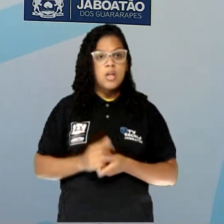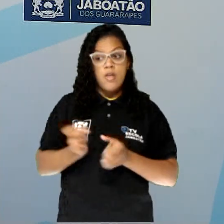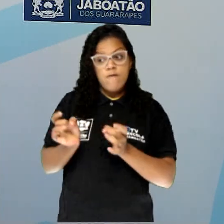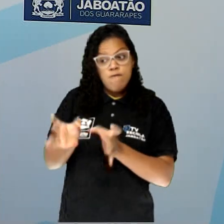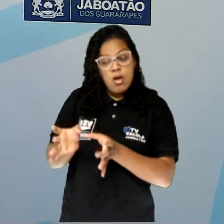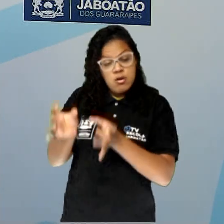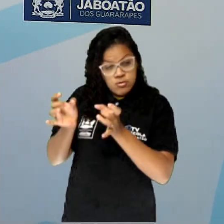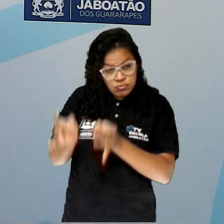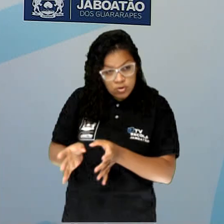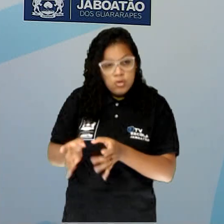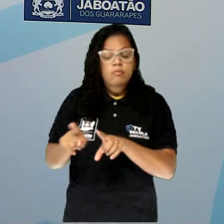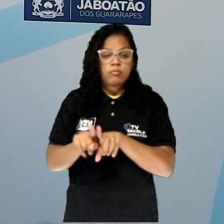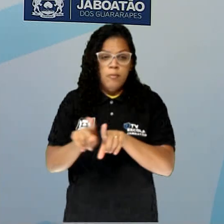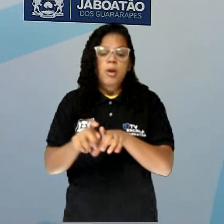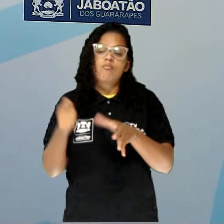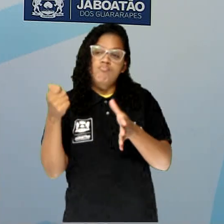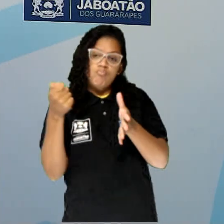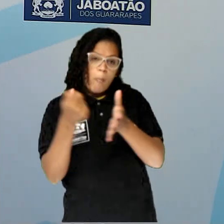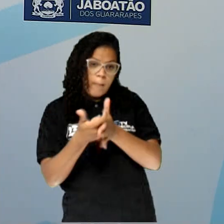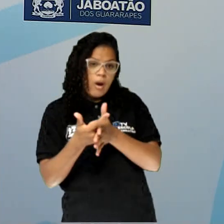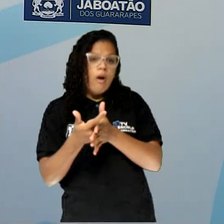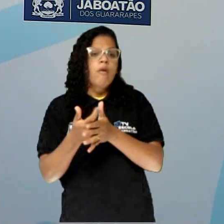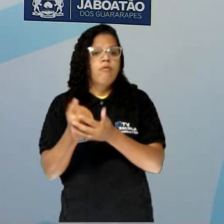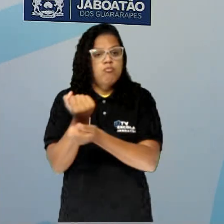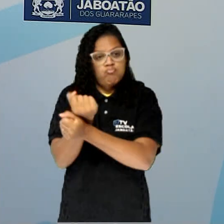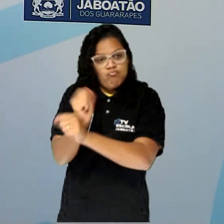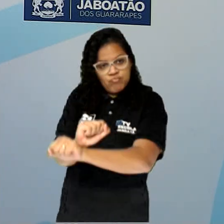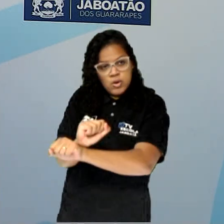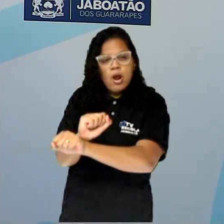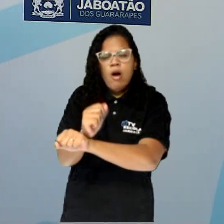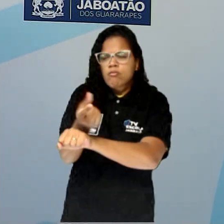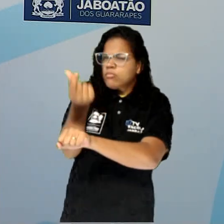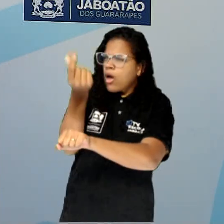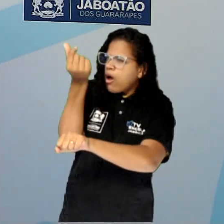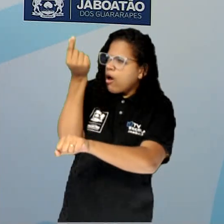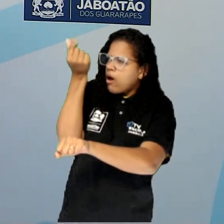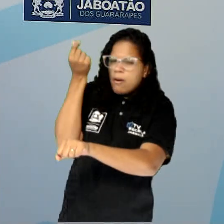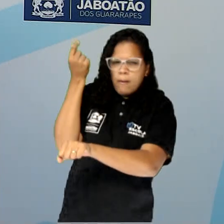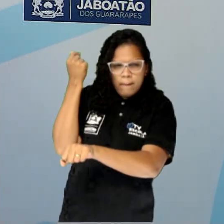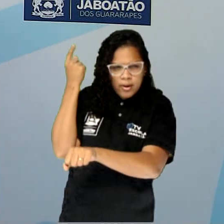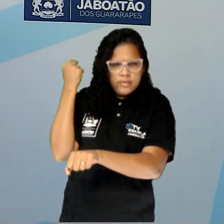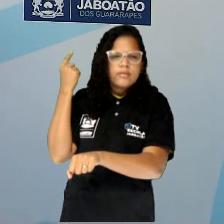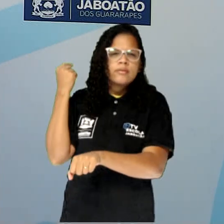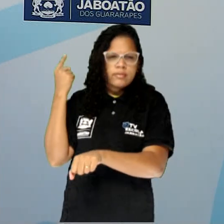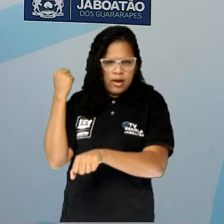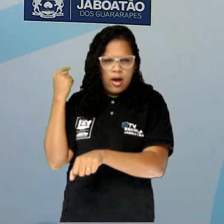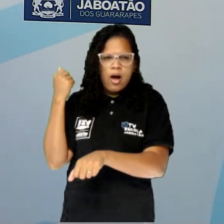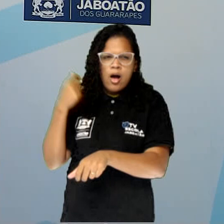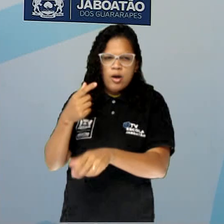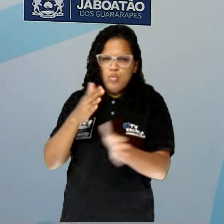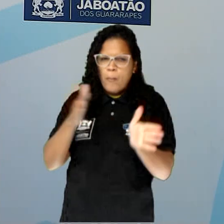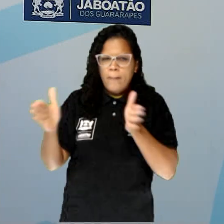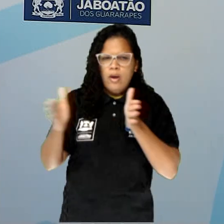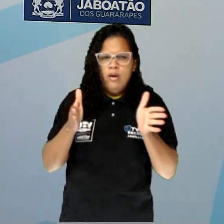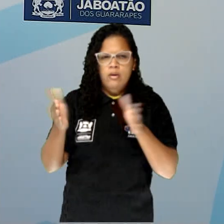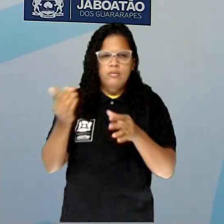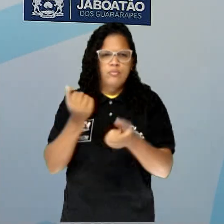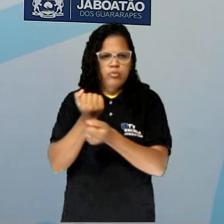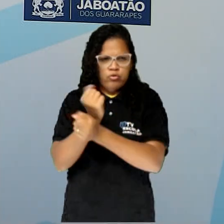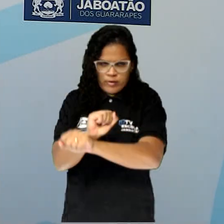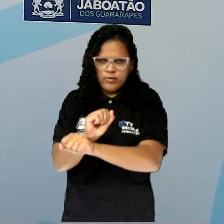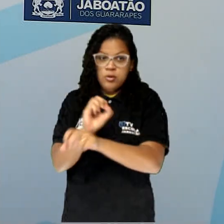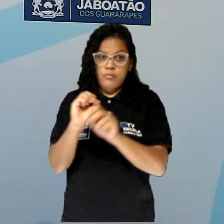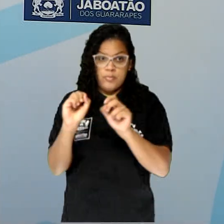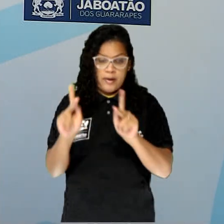vendiam e compravam escravos, tá? Lá no passado, ainda na época da escravidão, tá certo?